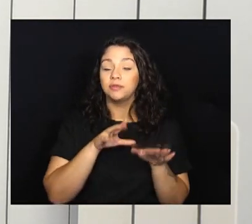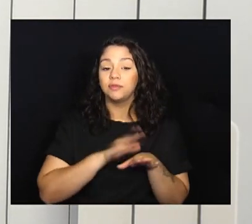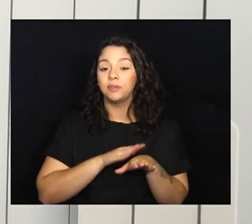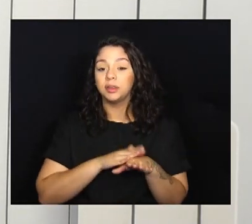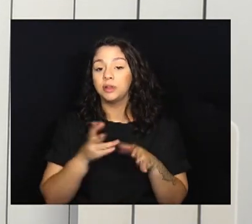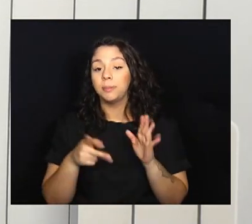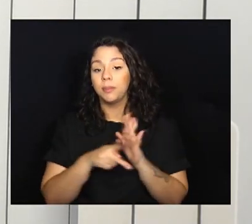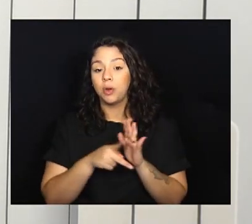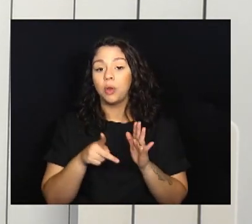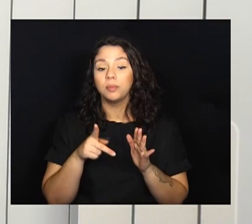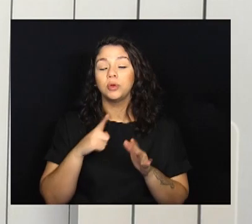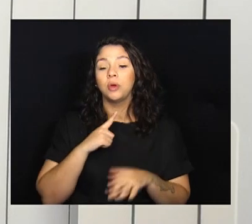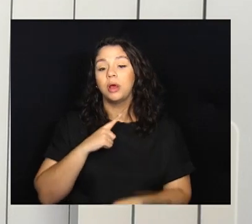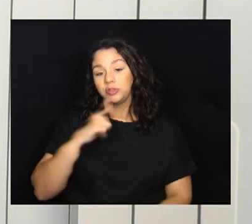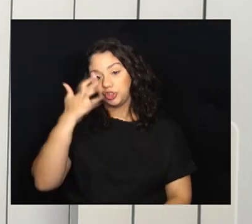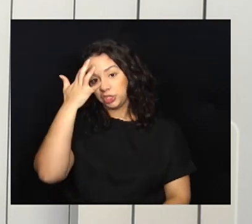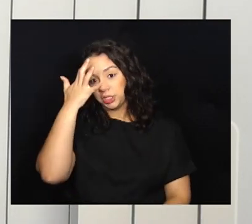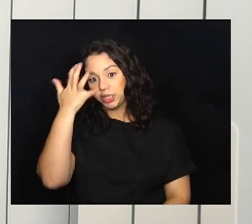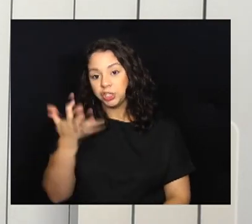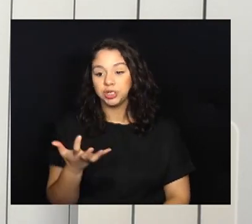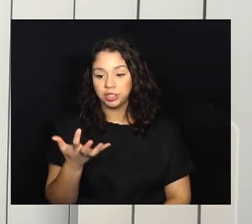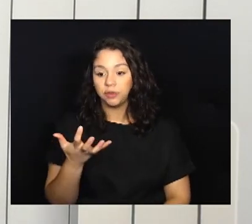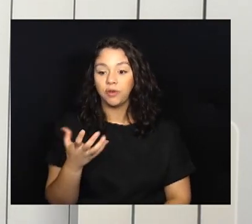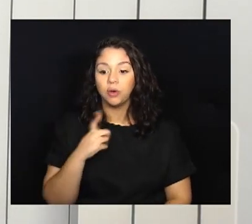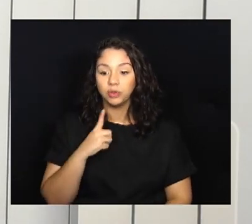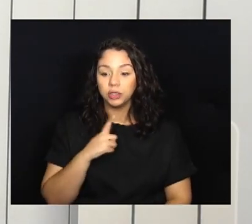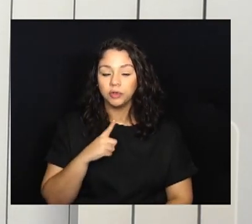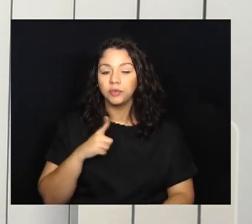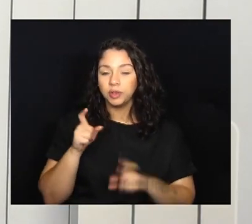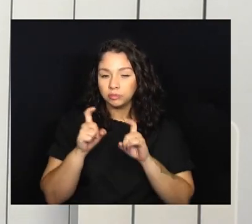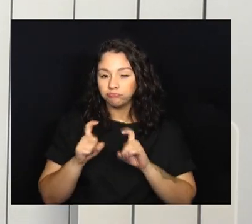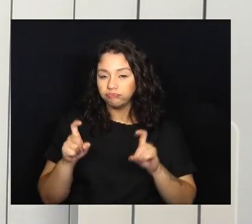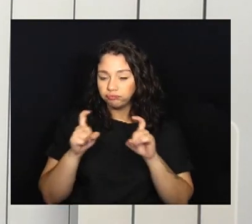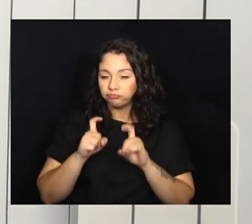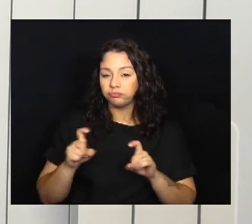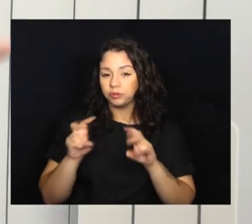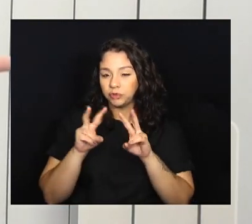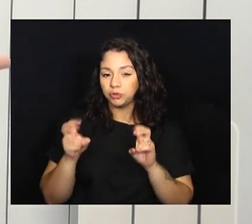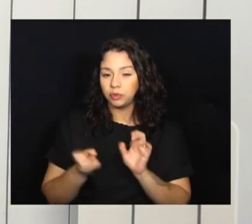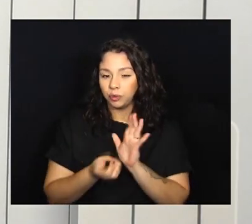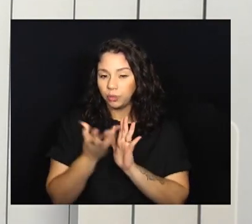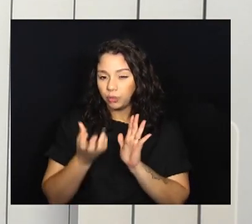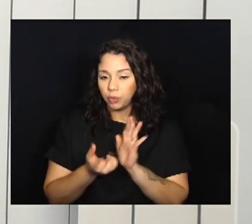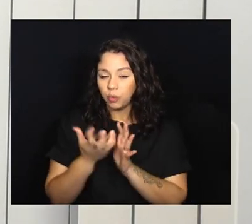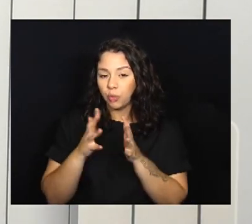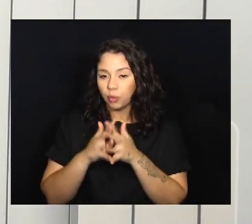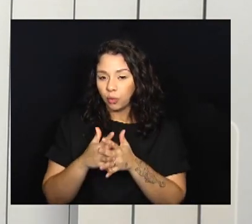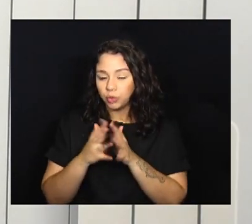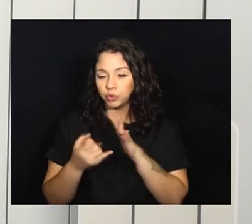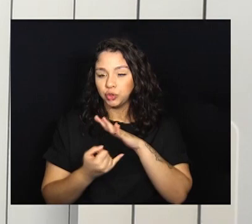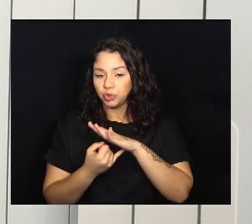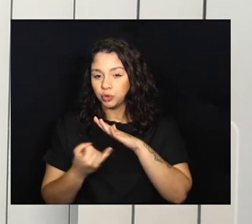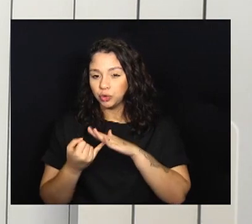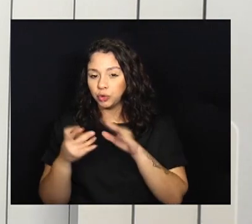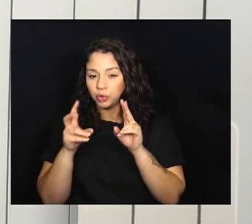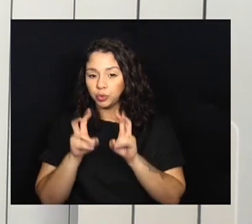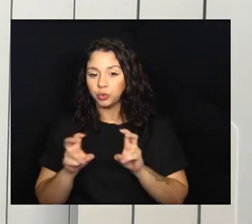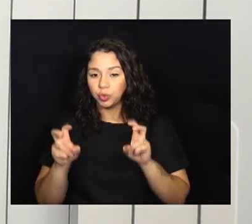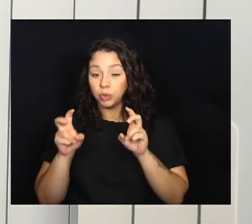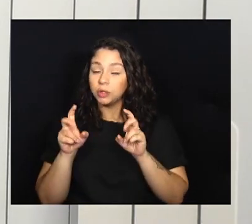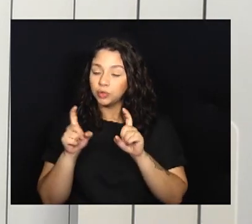de Inteligência Artificial e Inferência em Dados Complexos do Instituto de Computação da